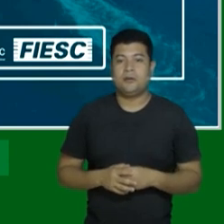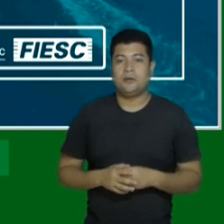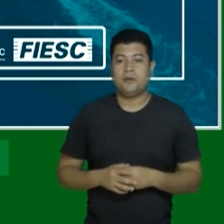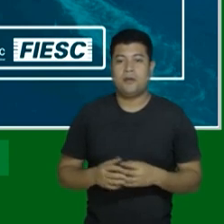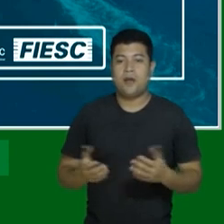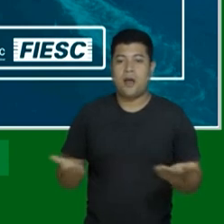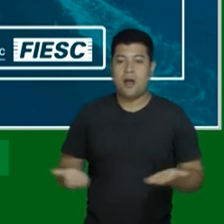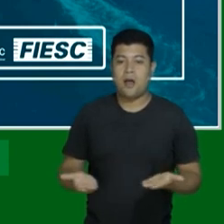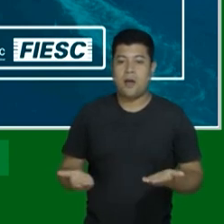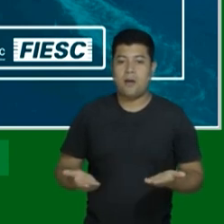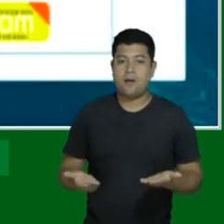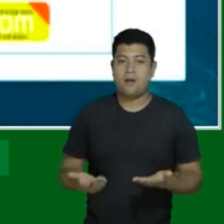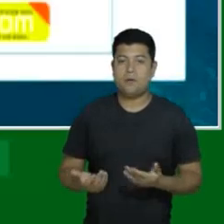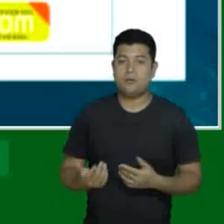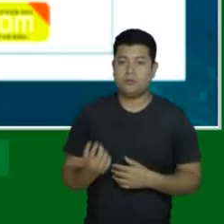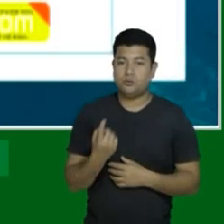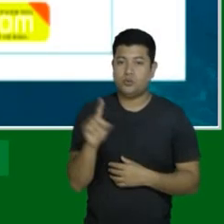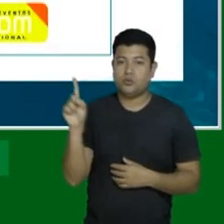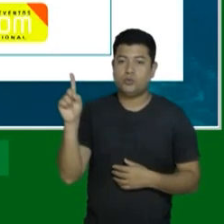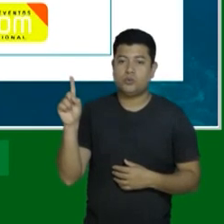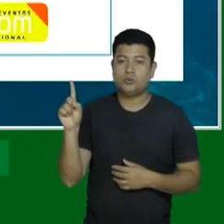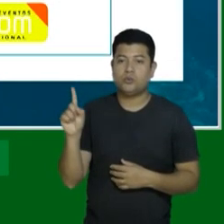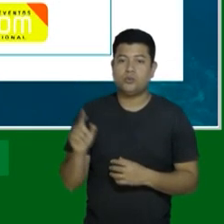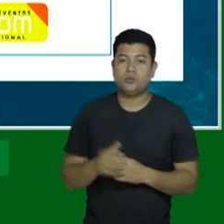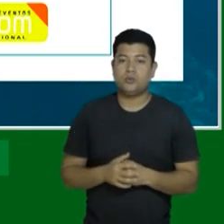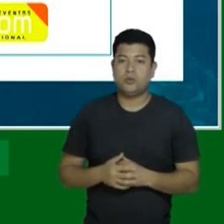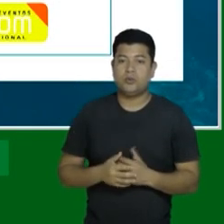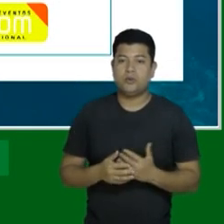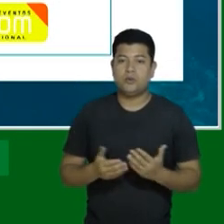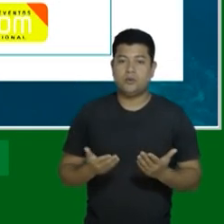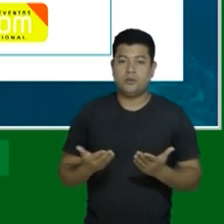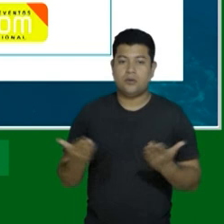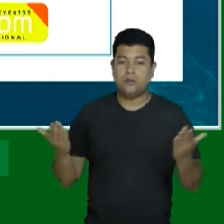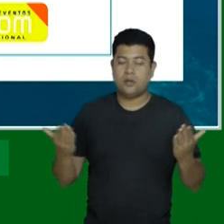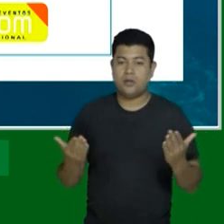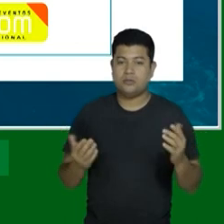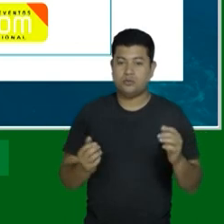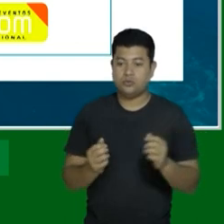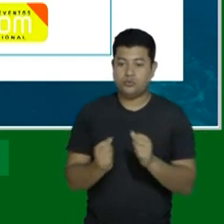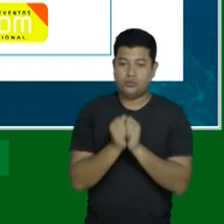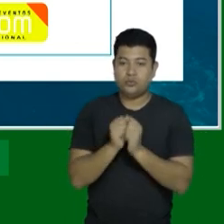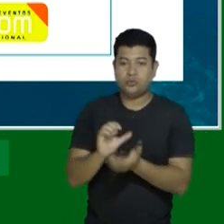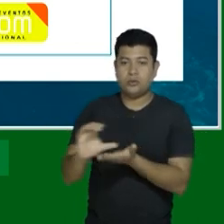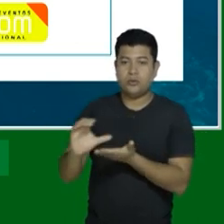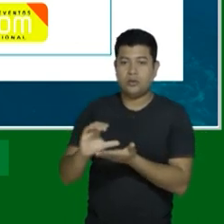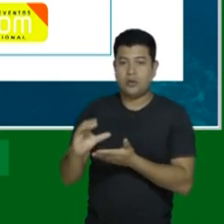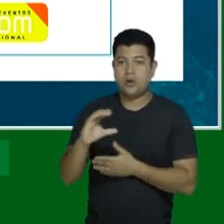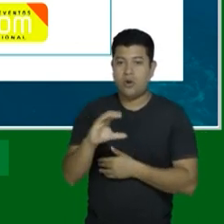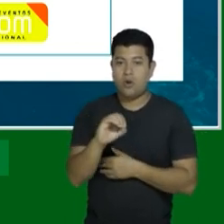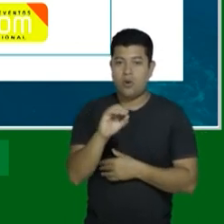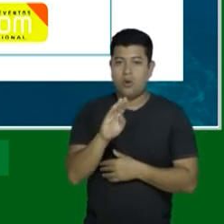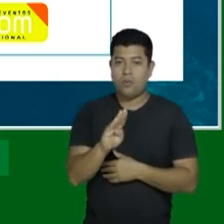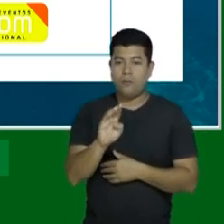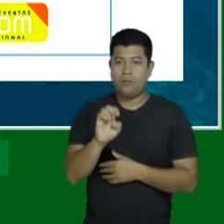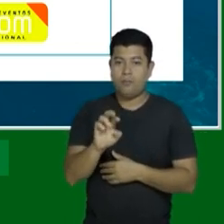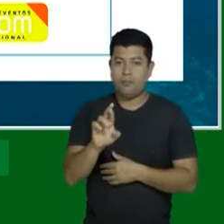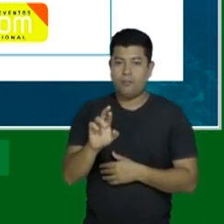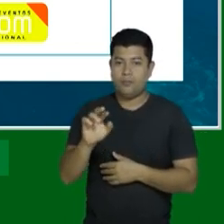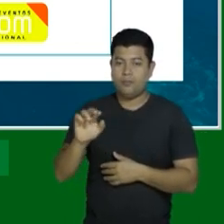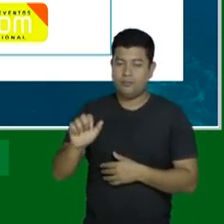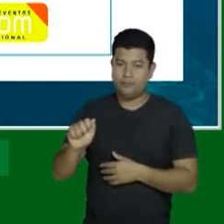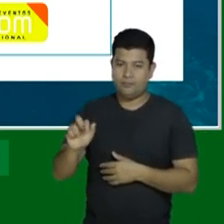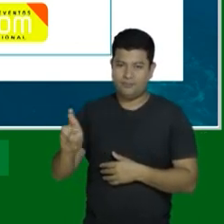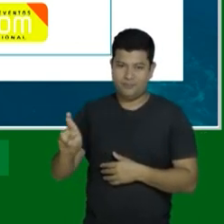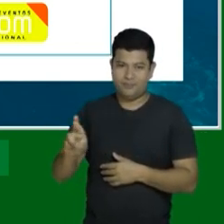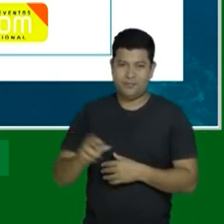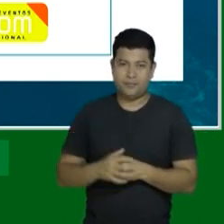Destacar, pode passar para a última página, destacar o patrocínio da Cooper Barco, né, aqui de Florianópolis, da Costa da